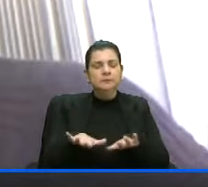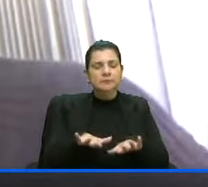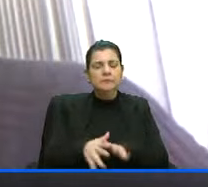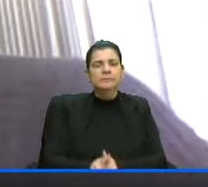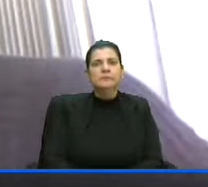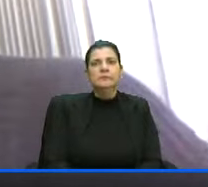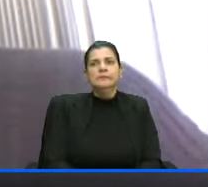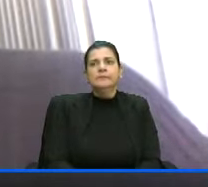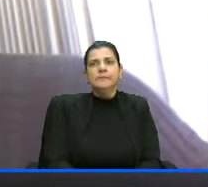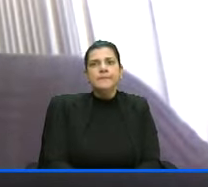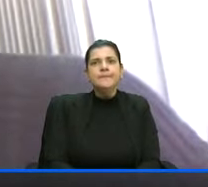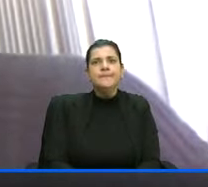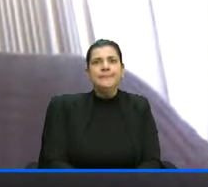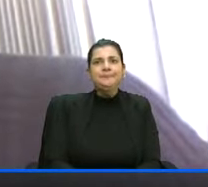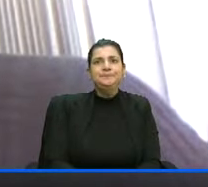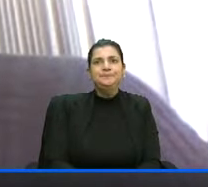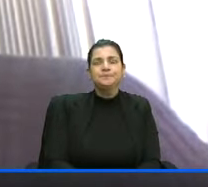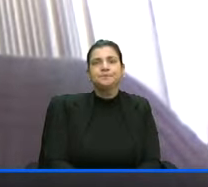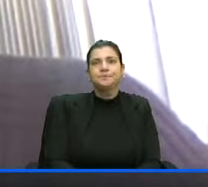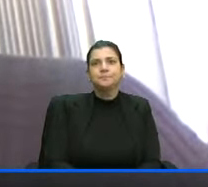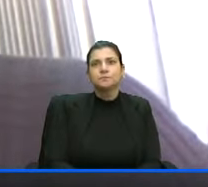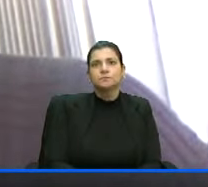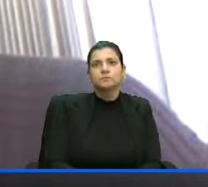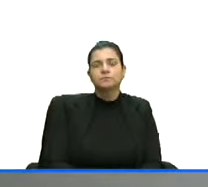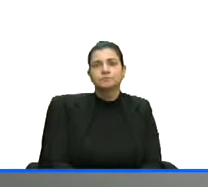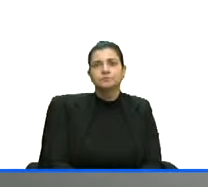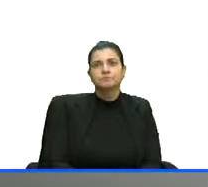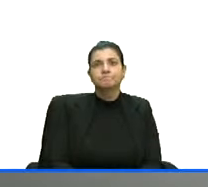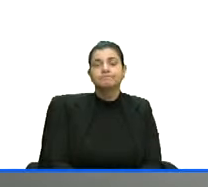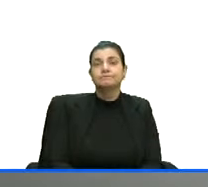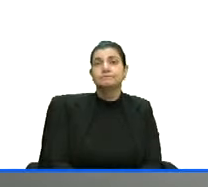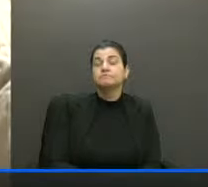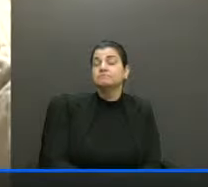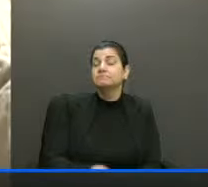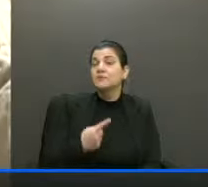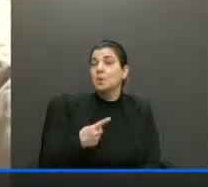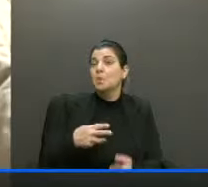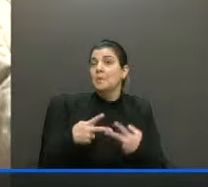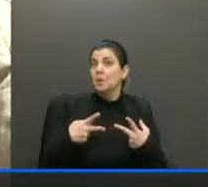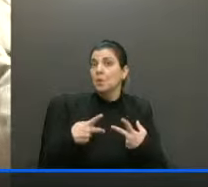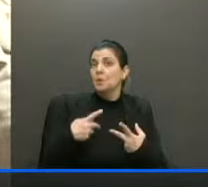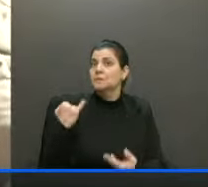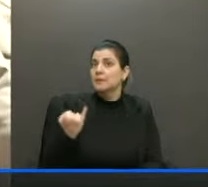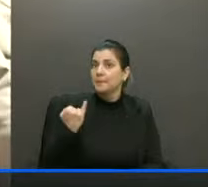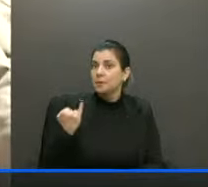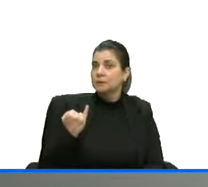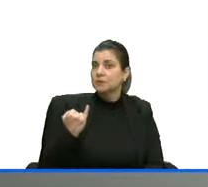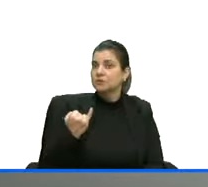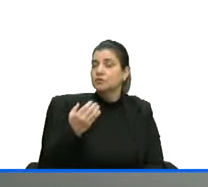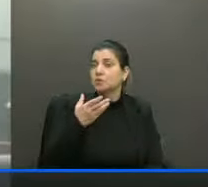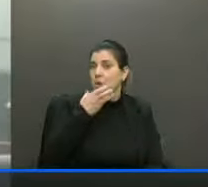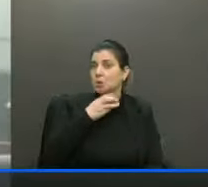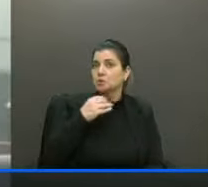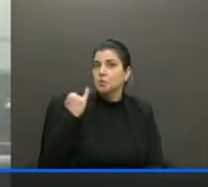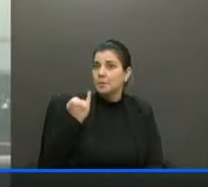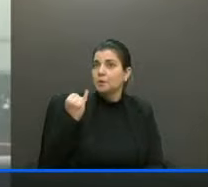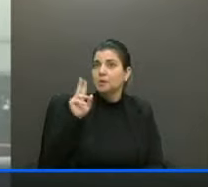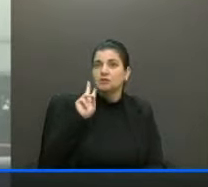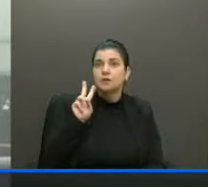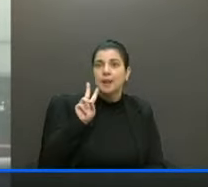tá? Pois Pode é, e falar de novo. um fator eu acho que é importante, Ângela, que cabe lembrar também, eu acho